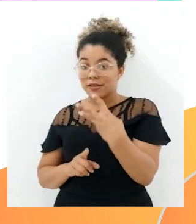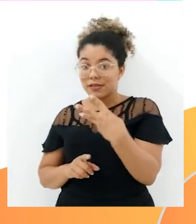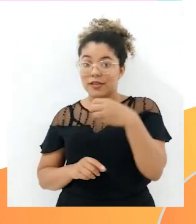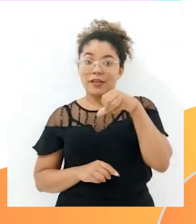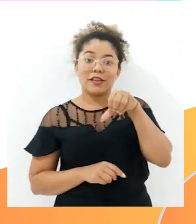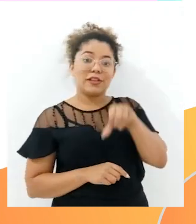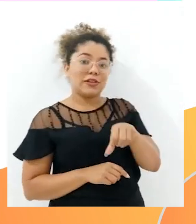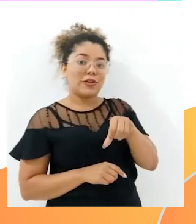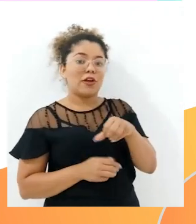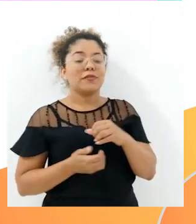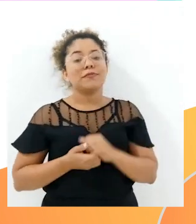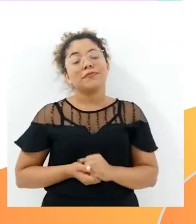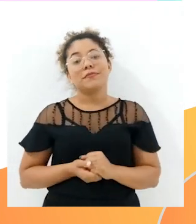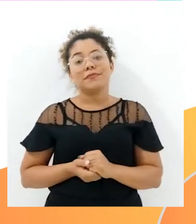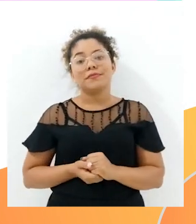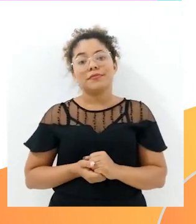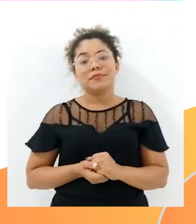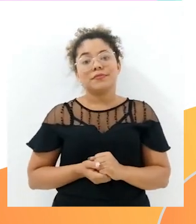9.